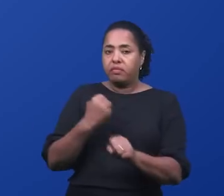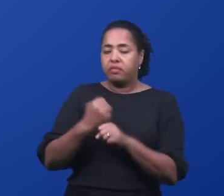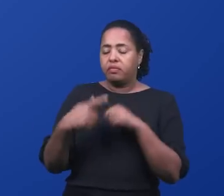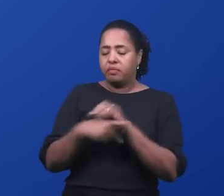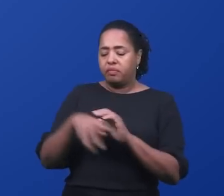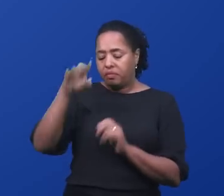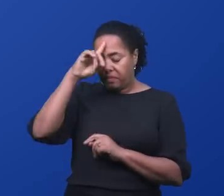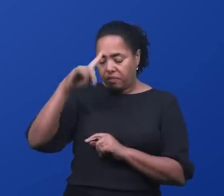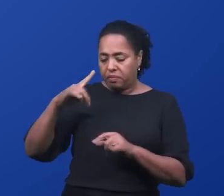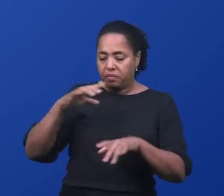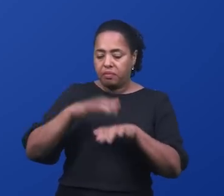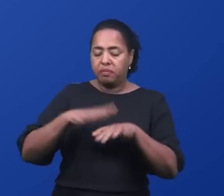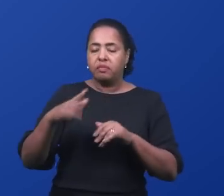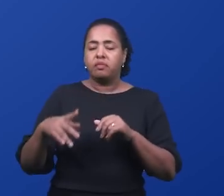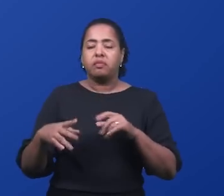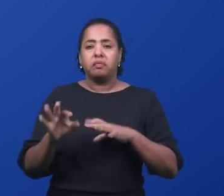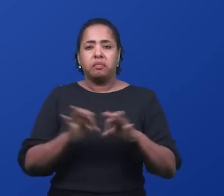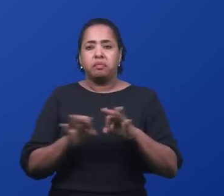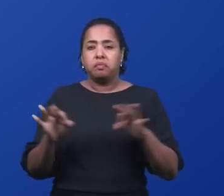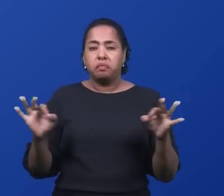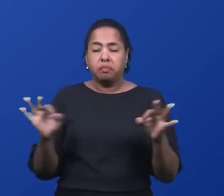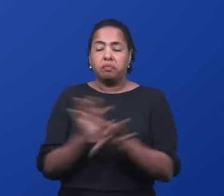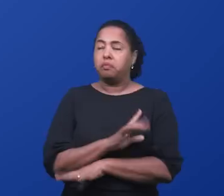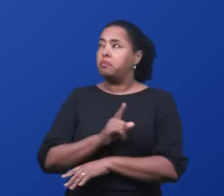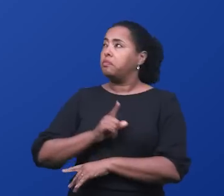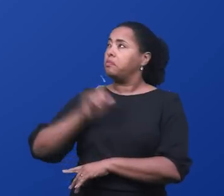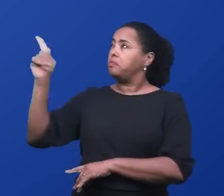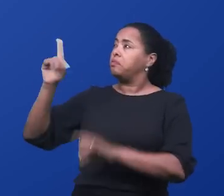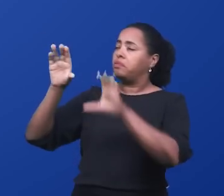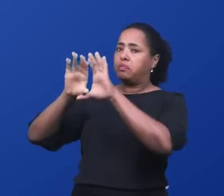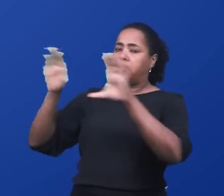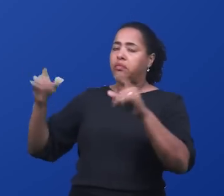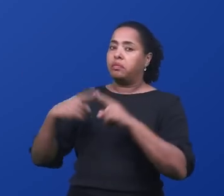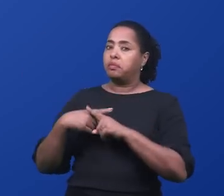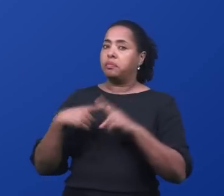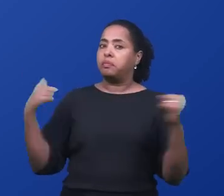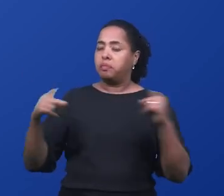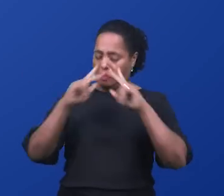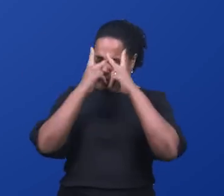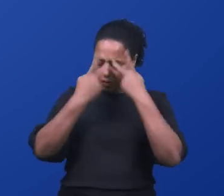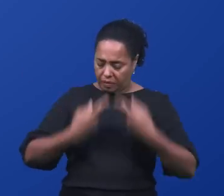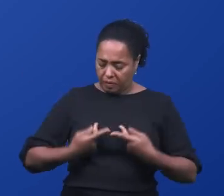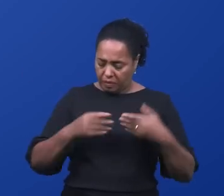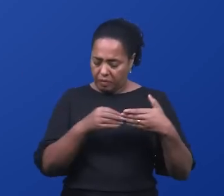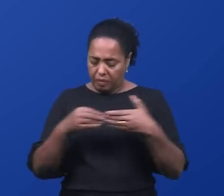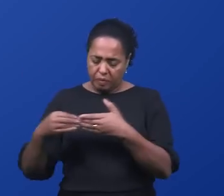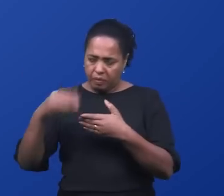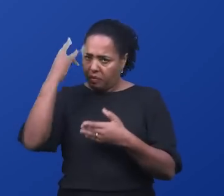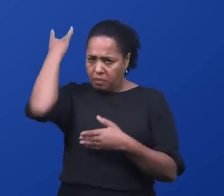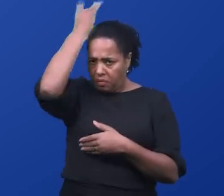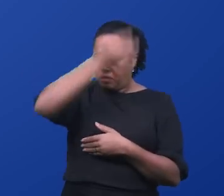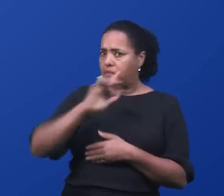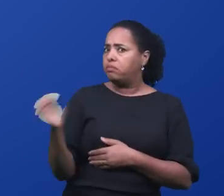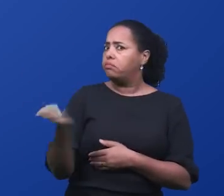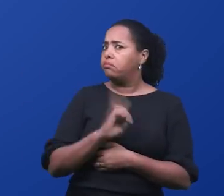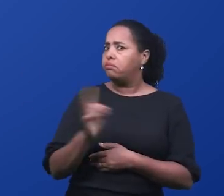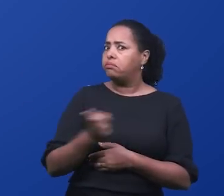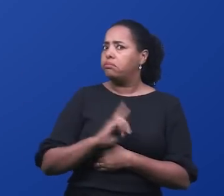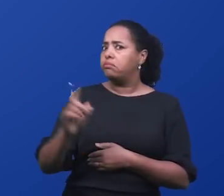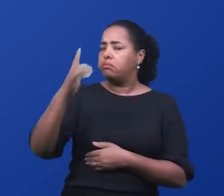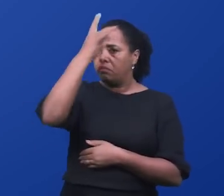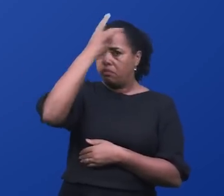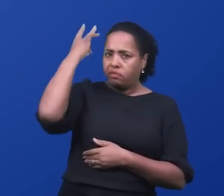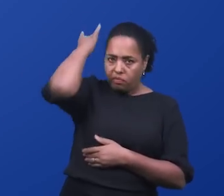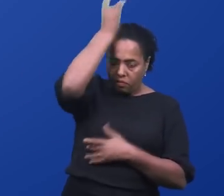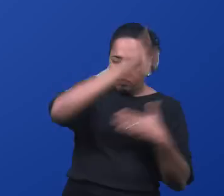as mãos em um projeto que já foi estabelecido desde a eternidade. Mas o homem não guia o Espírito Santo. É o Espírito